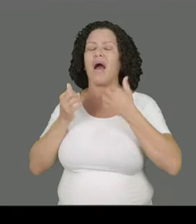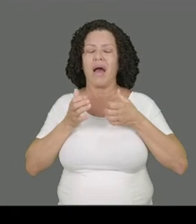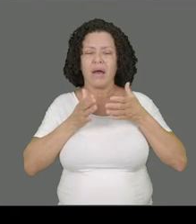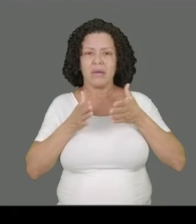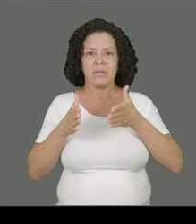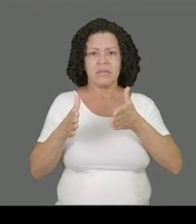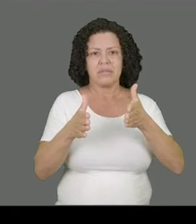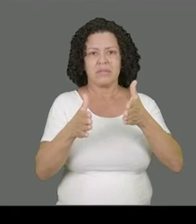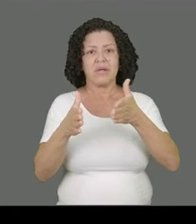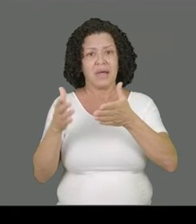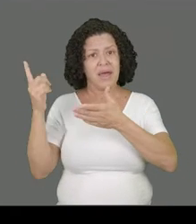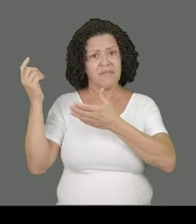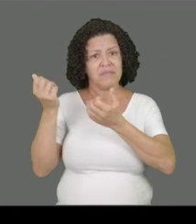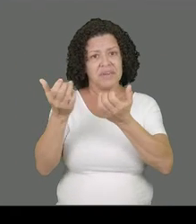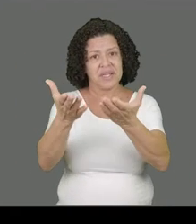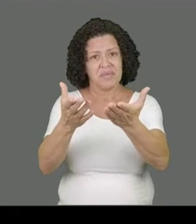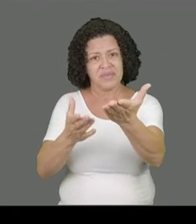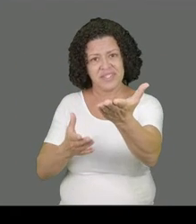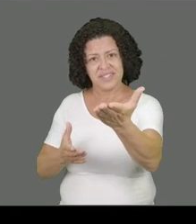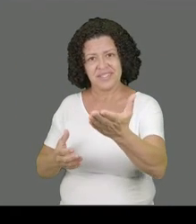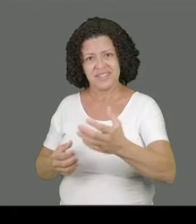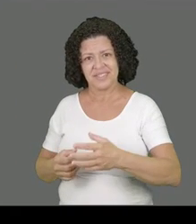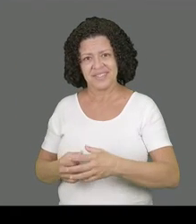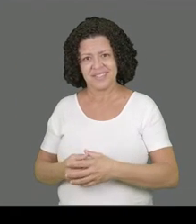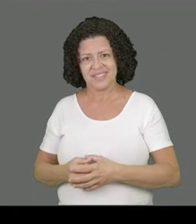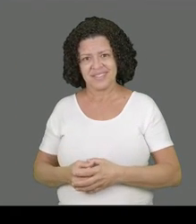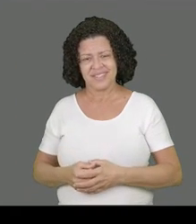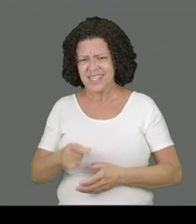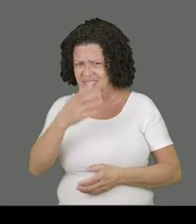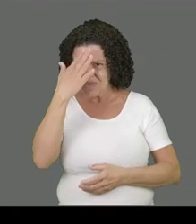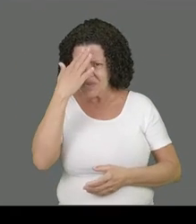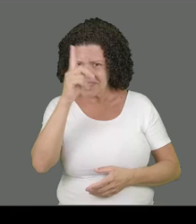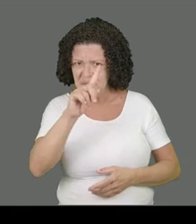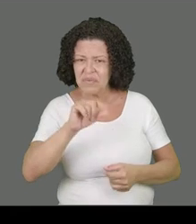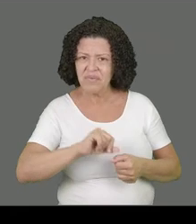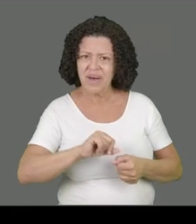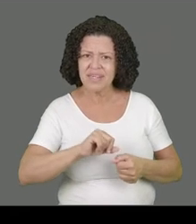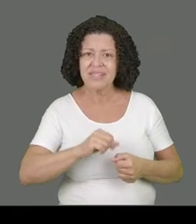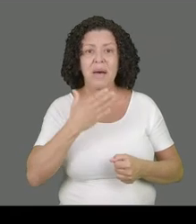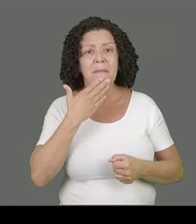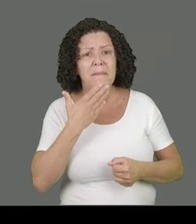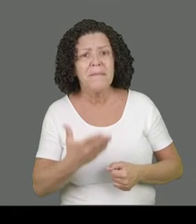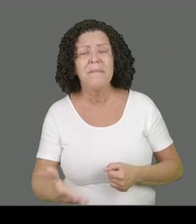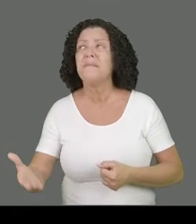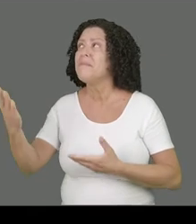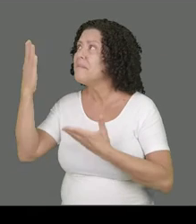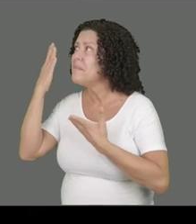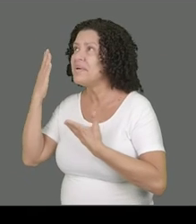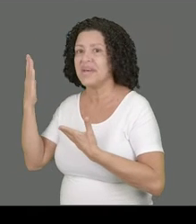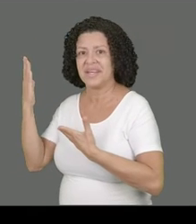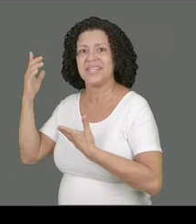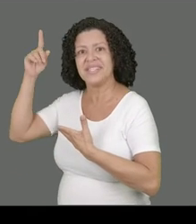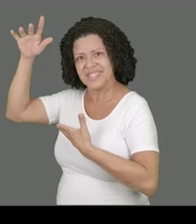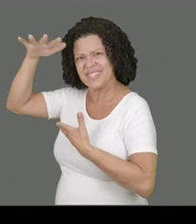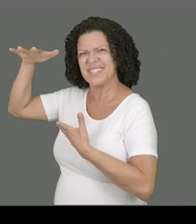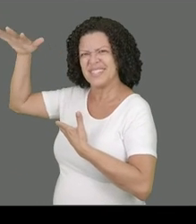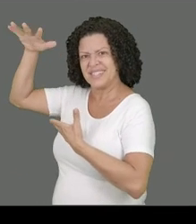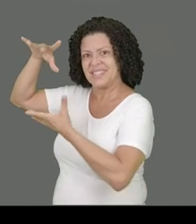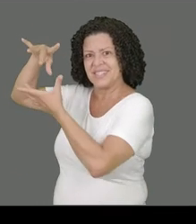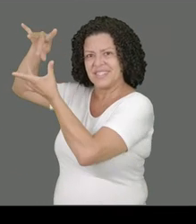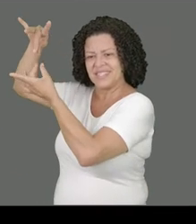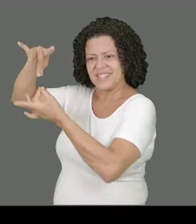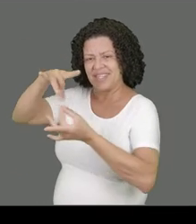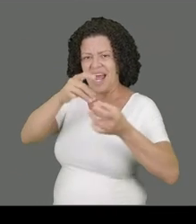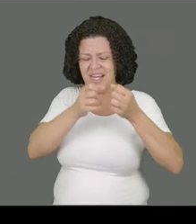vos clareie o caminho, e essa luz vai ser dada. Você não sabe o que fazer? Pede uma intuição,